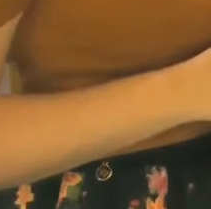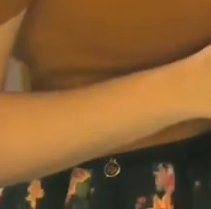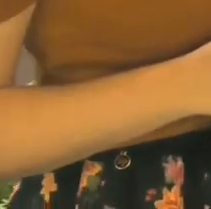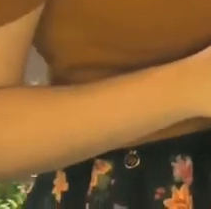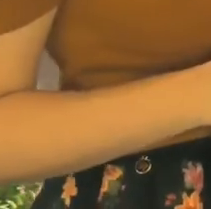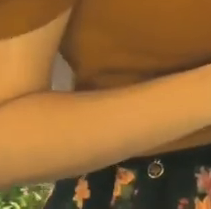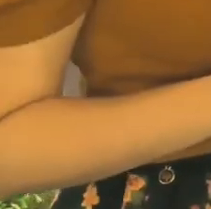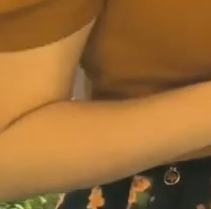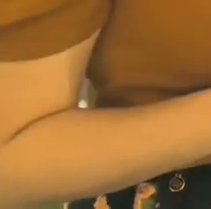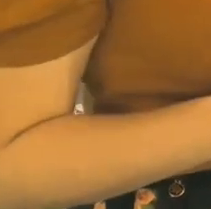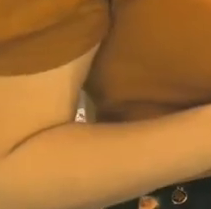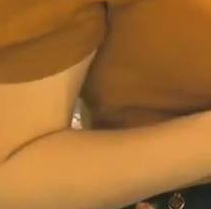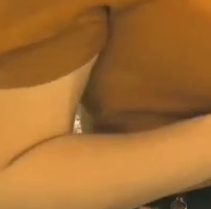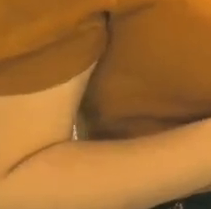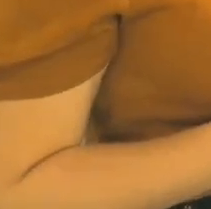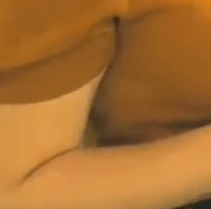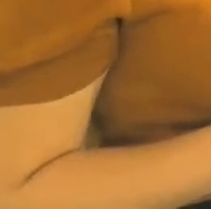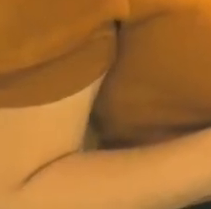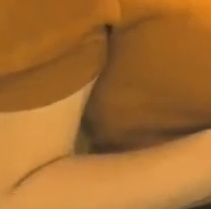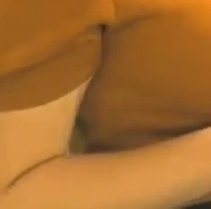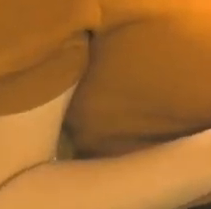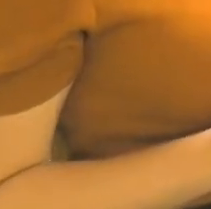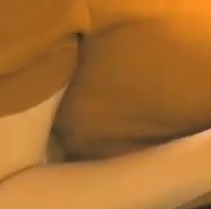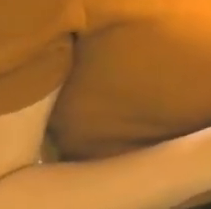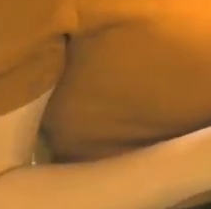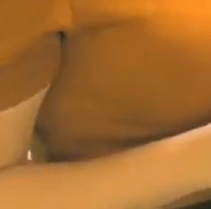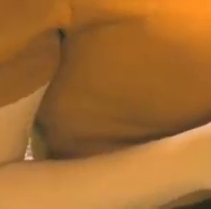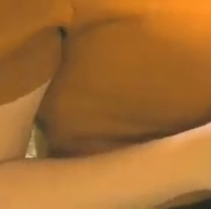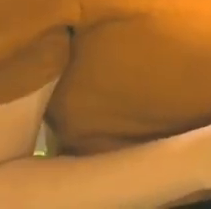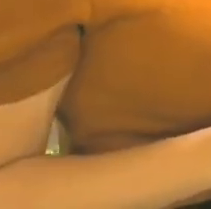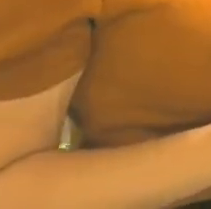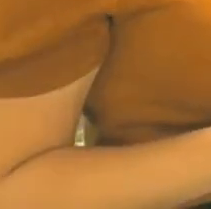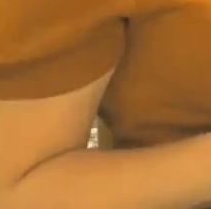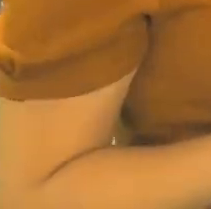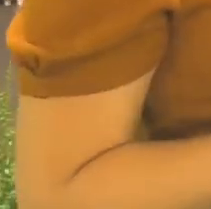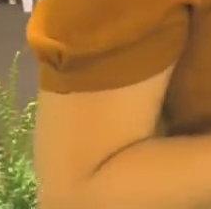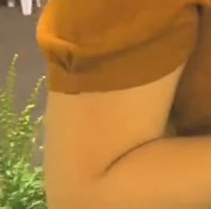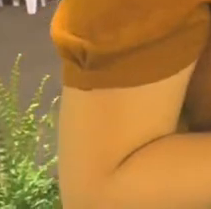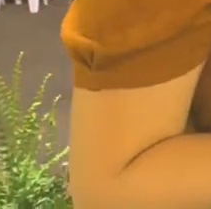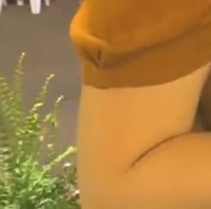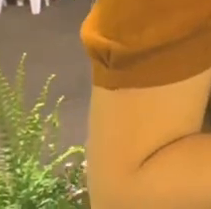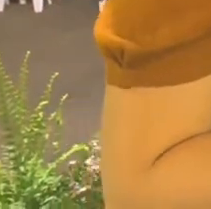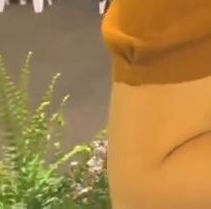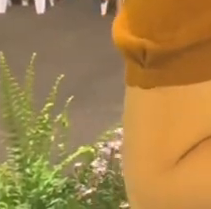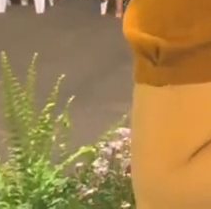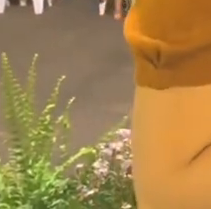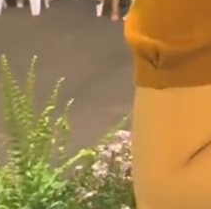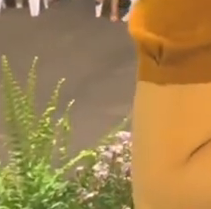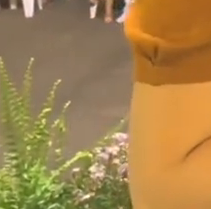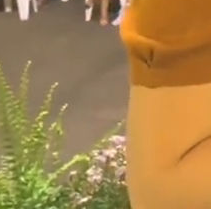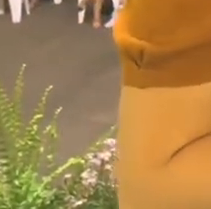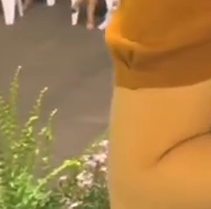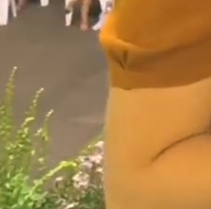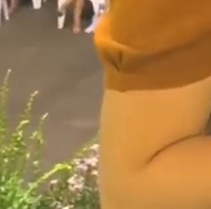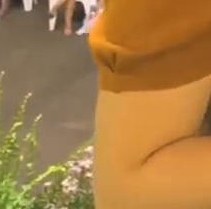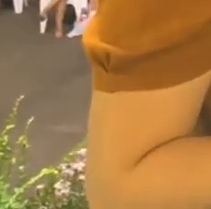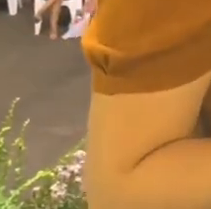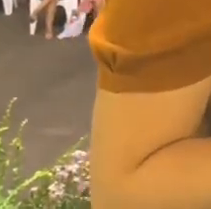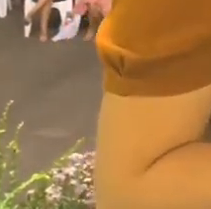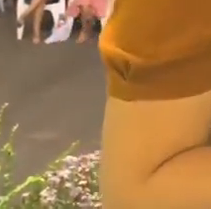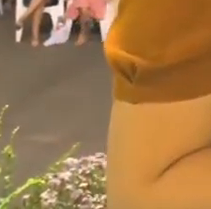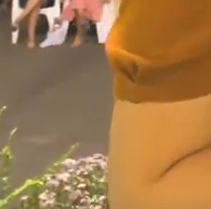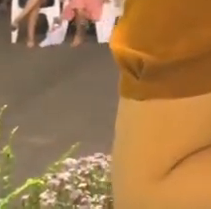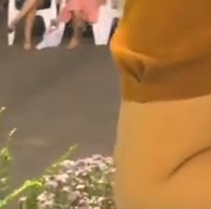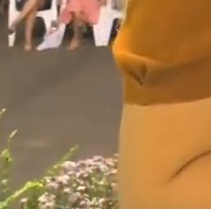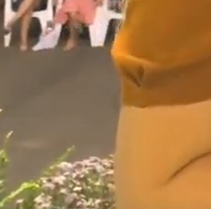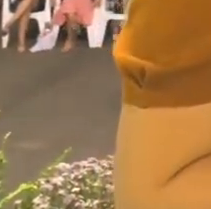não ia parar ela ia continuar se não podia presencial ia ser virtual e assim não parou a pandemia